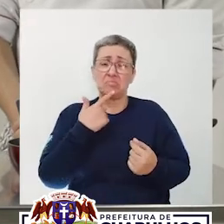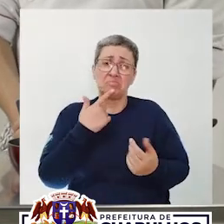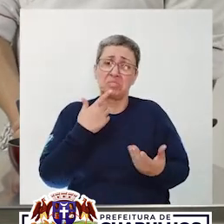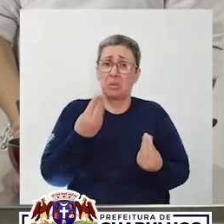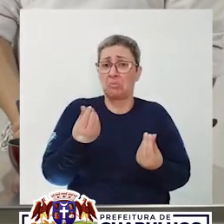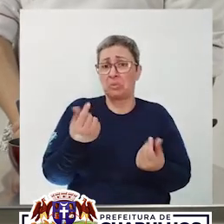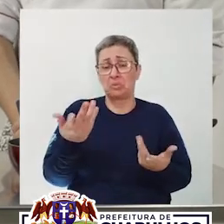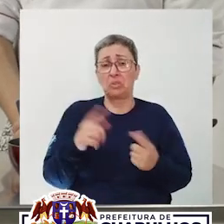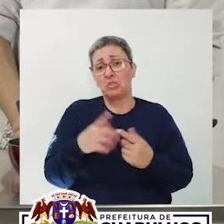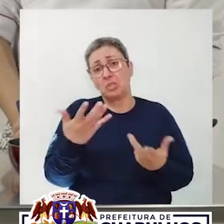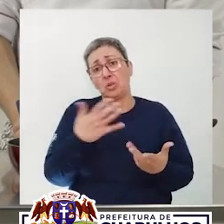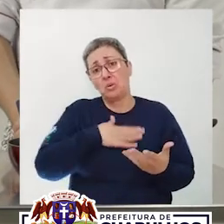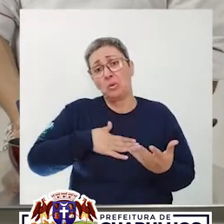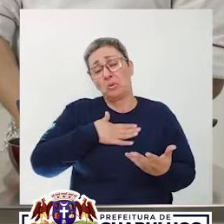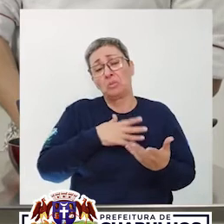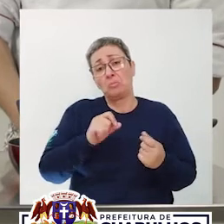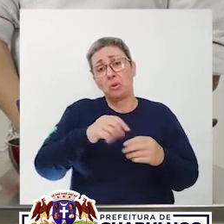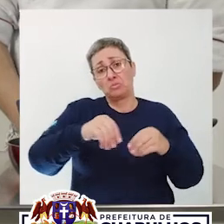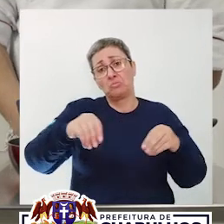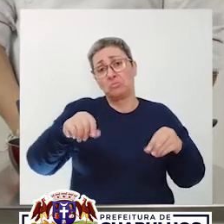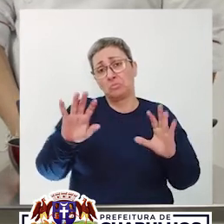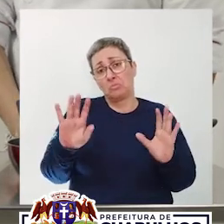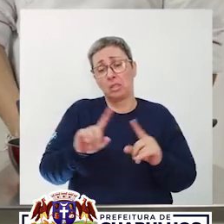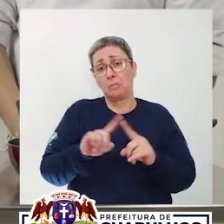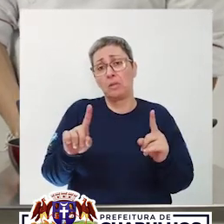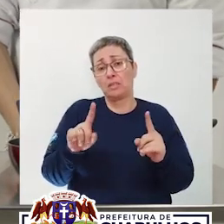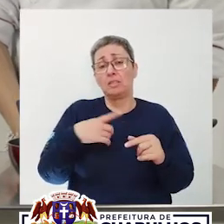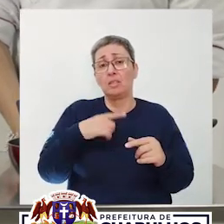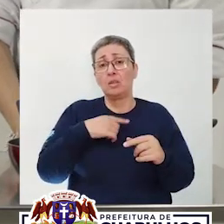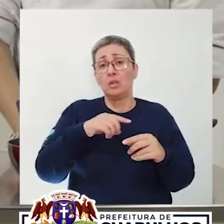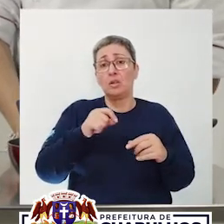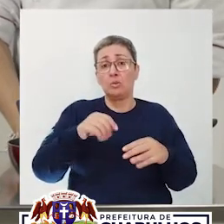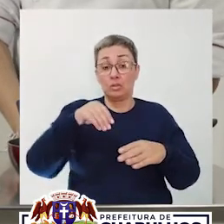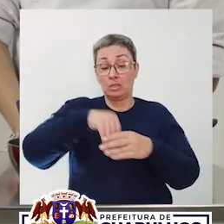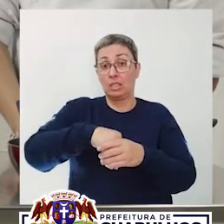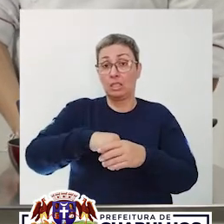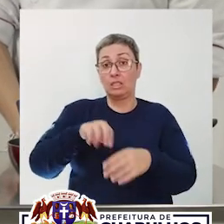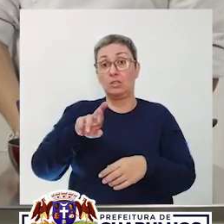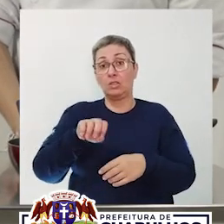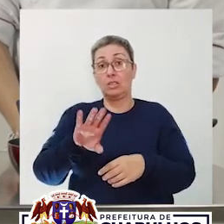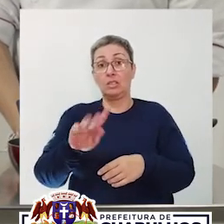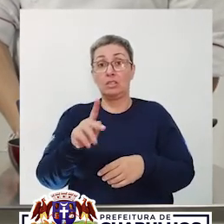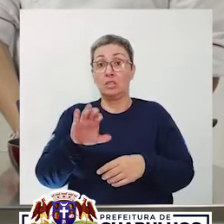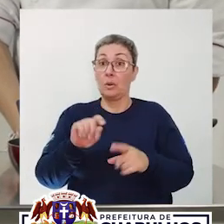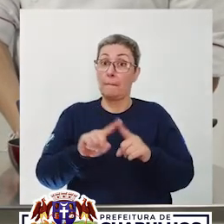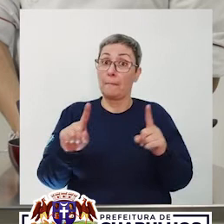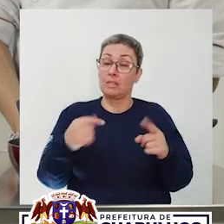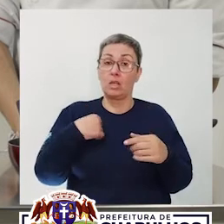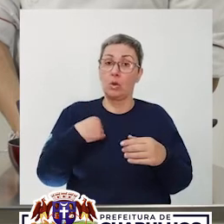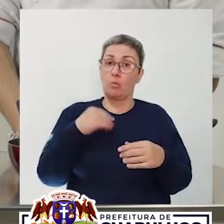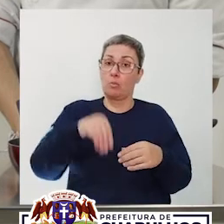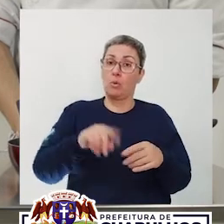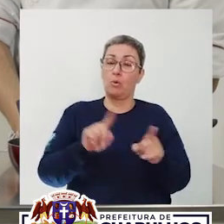É muito gosto, né? Se você gosta do bacon, você pode colocar. Mas aí eu colocaria no recheio o bacon.